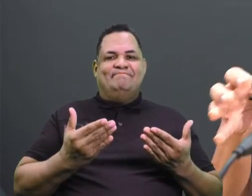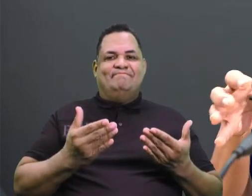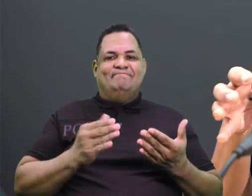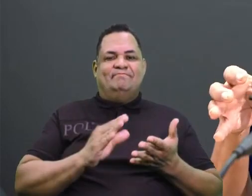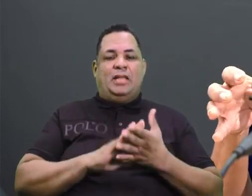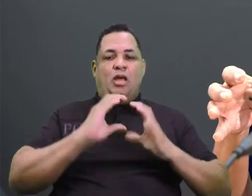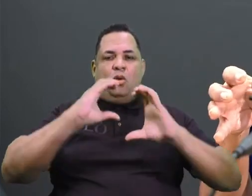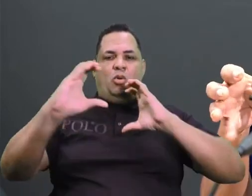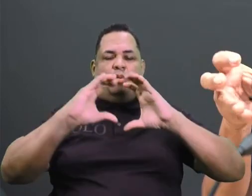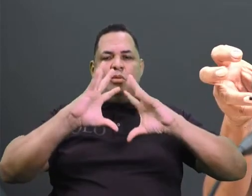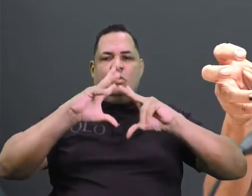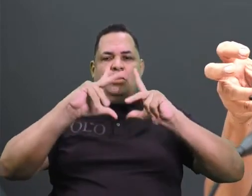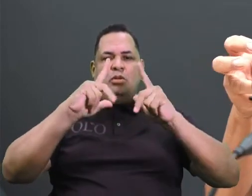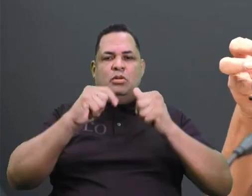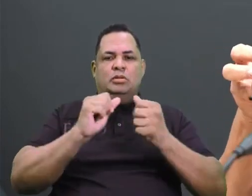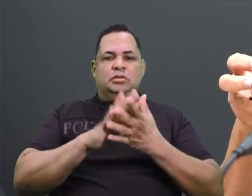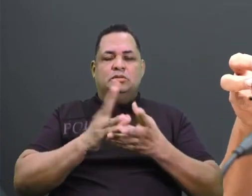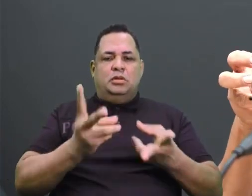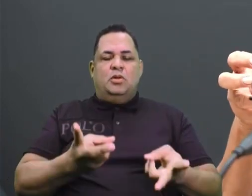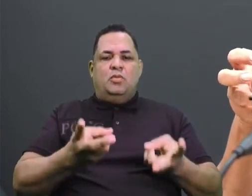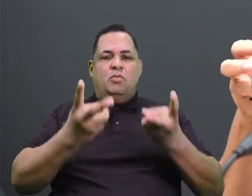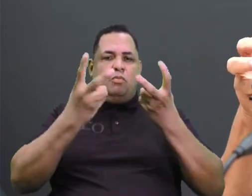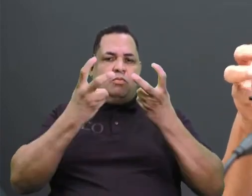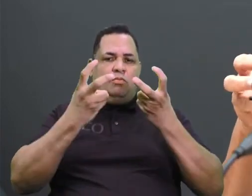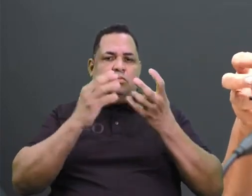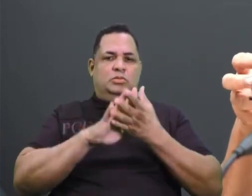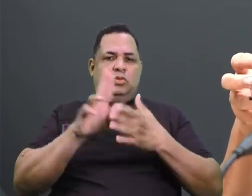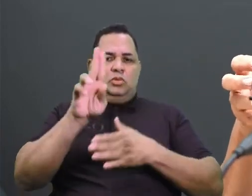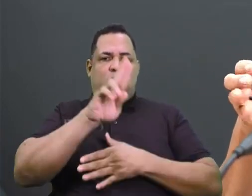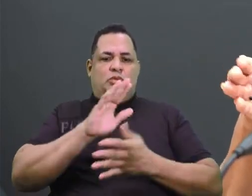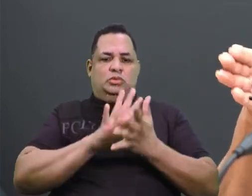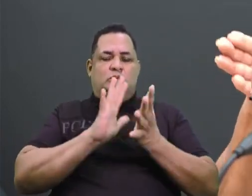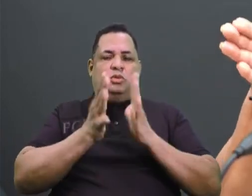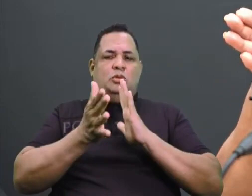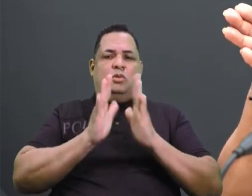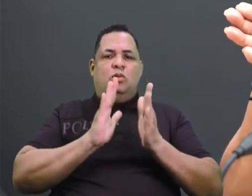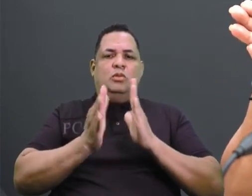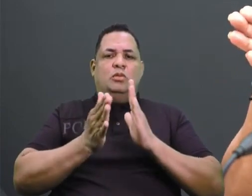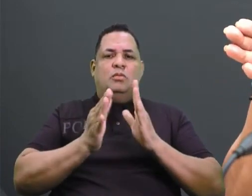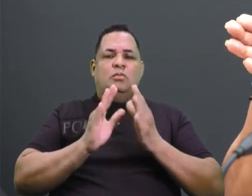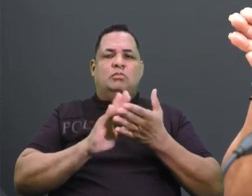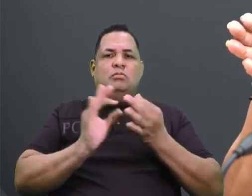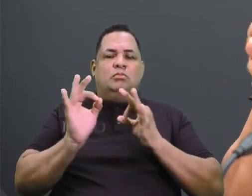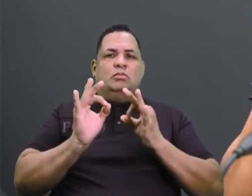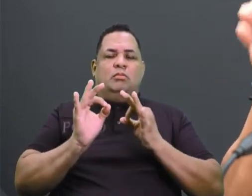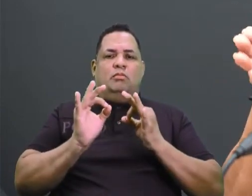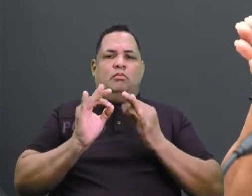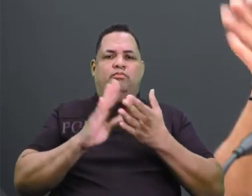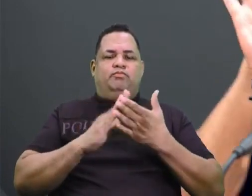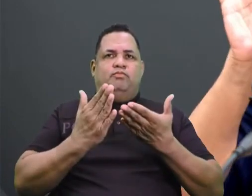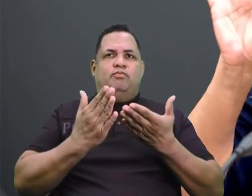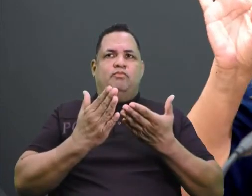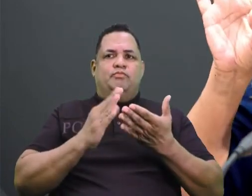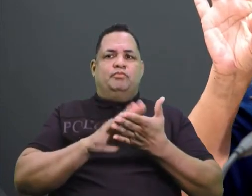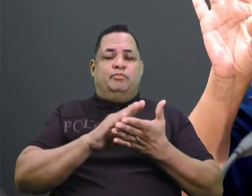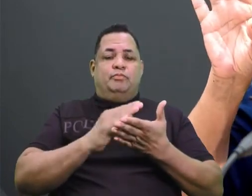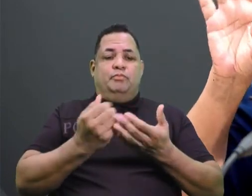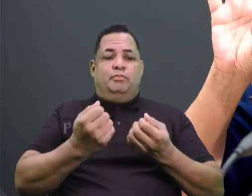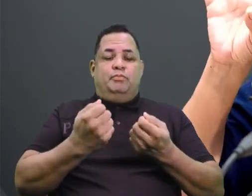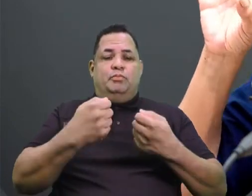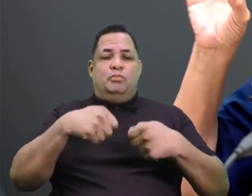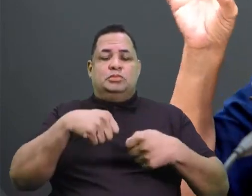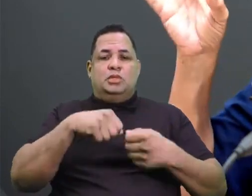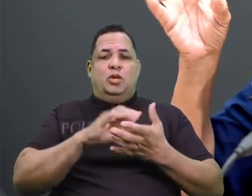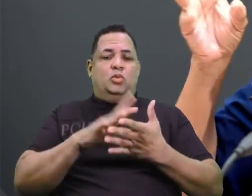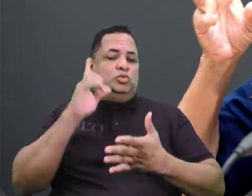na comunicação total se percebia, se adotava Libras como um meio de fazer o surdo escrever certo, porque